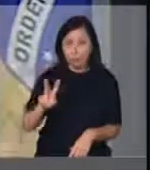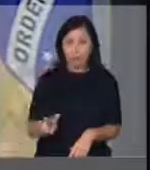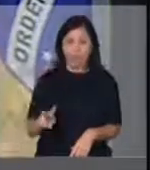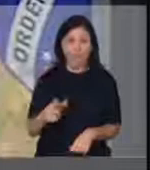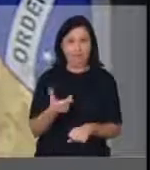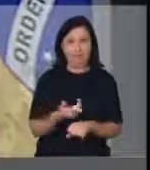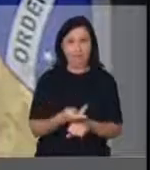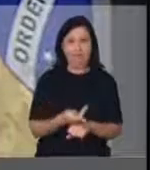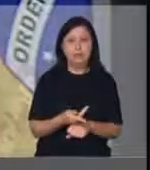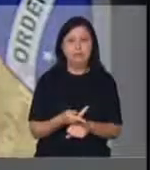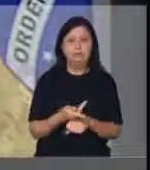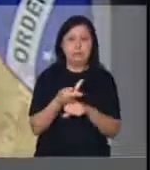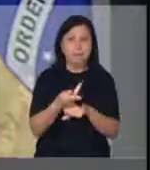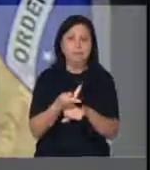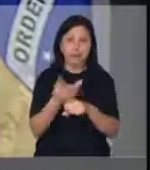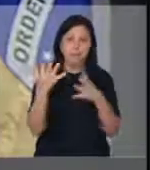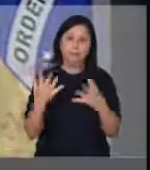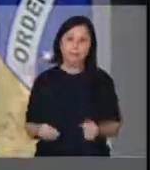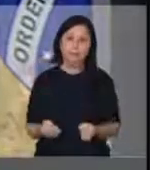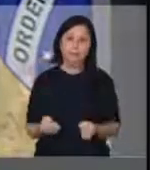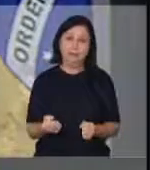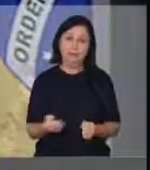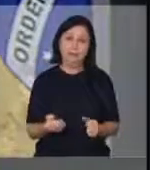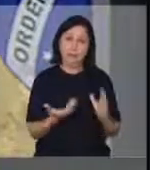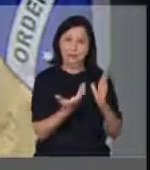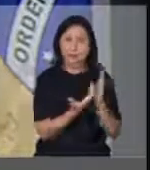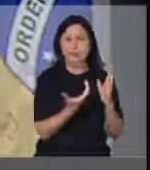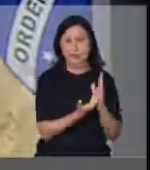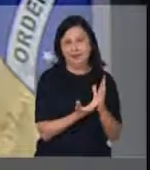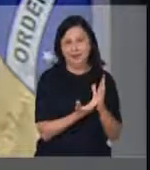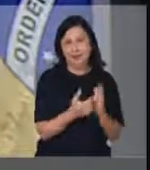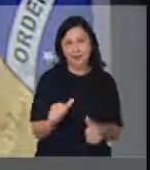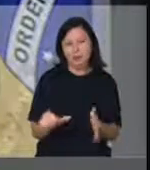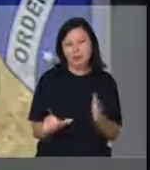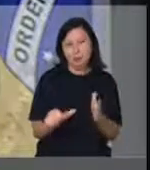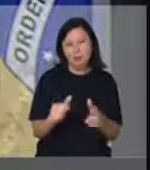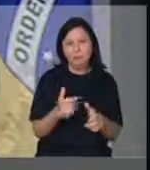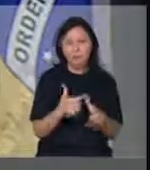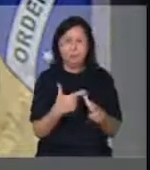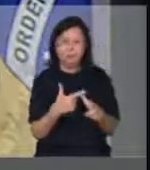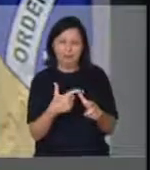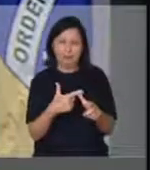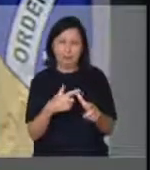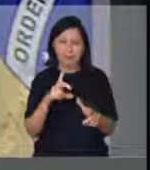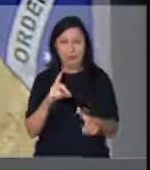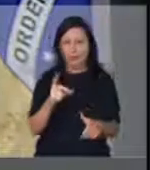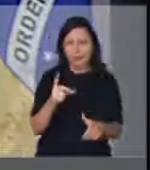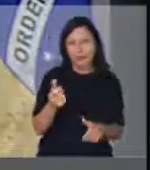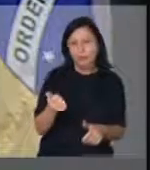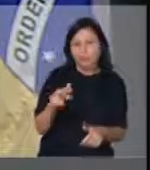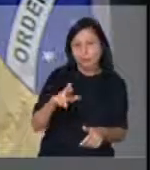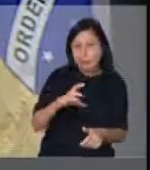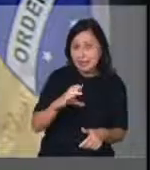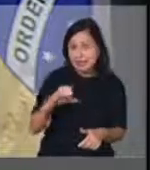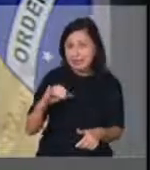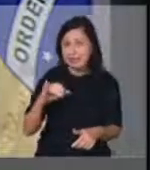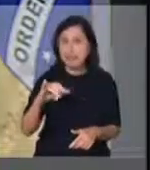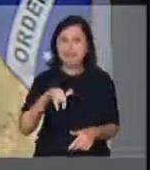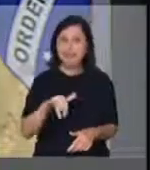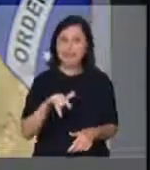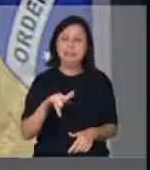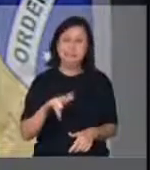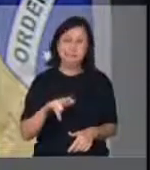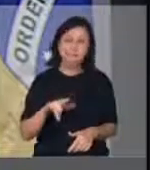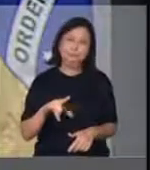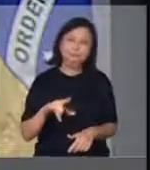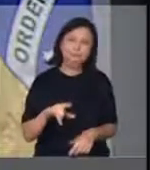ganhou o prêmio como vossa excelência muito bem acompanhou darcy ribeiro na câmara de deputados como na comissão de educação e agora